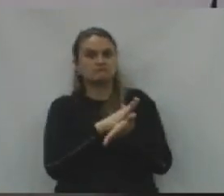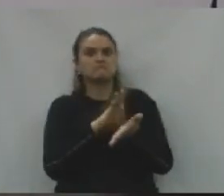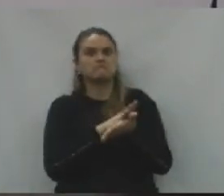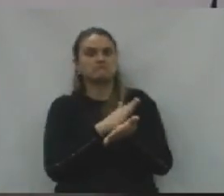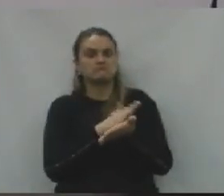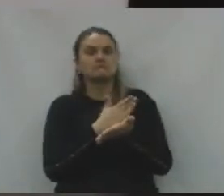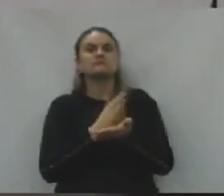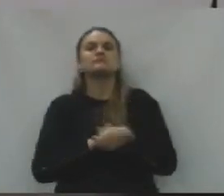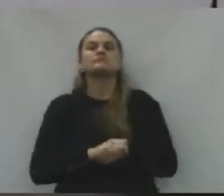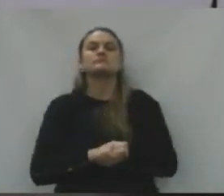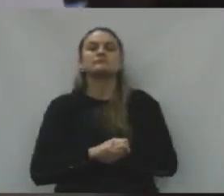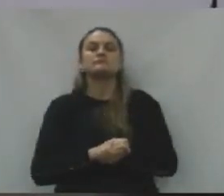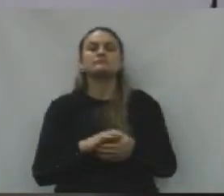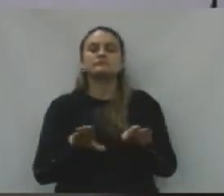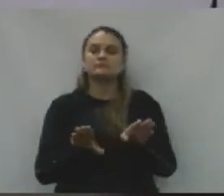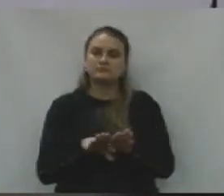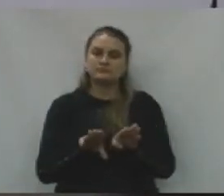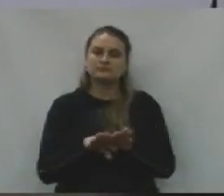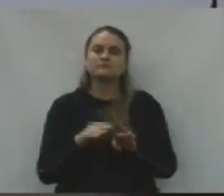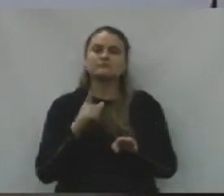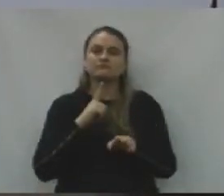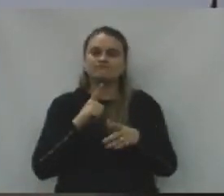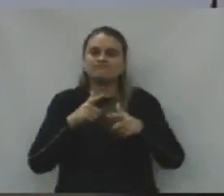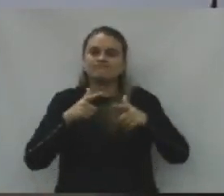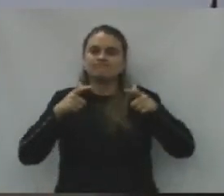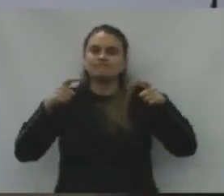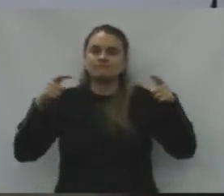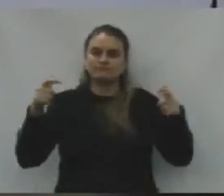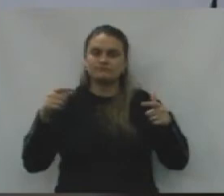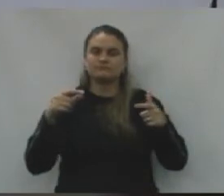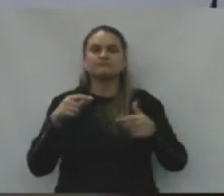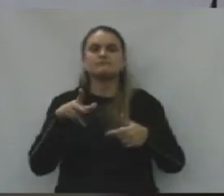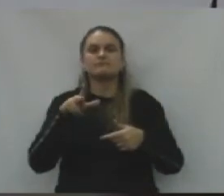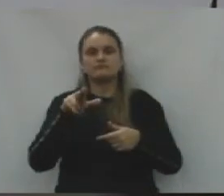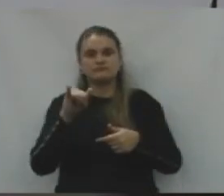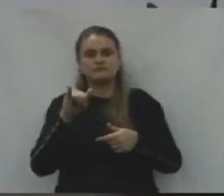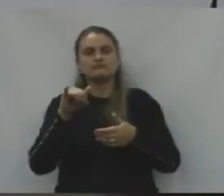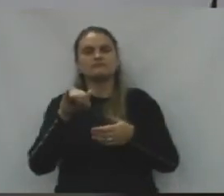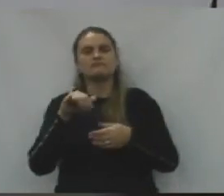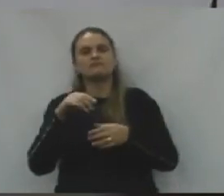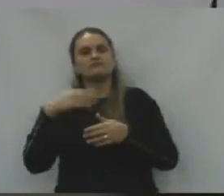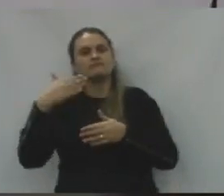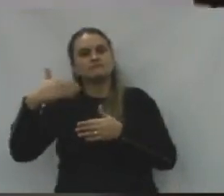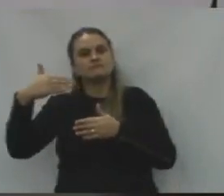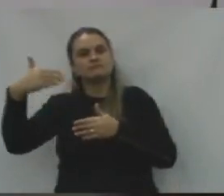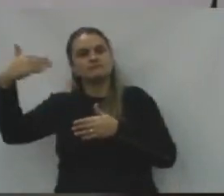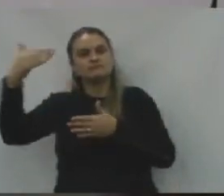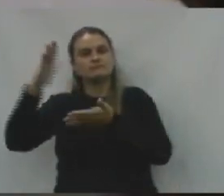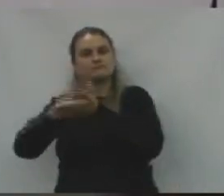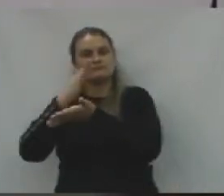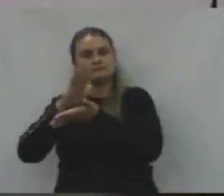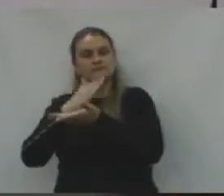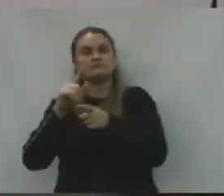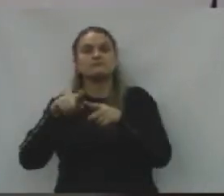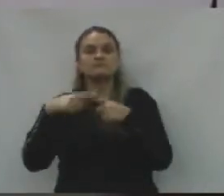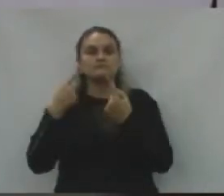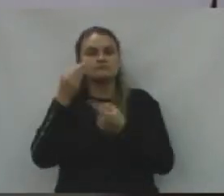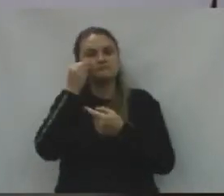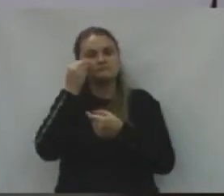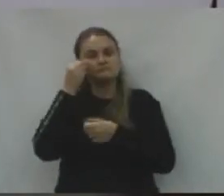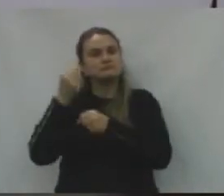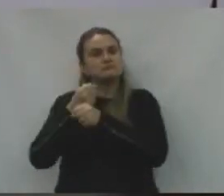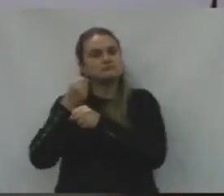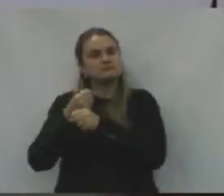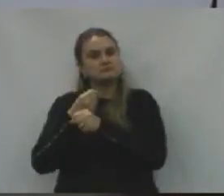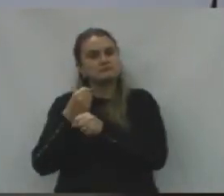relação a despesas, e isso também cresce, é sequencial, isso vai de maneira vegetativa aumentando. Nós tentamos, ao